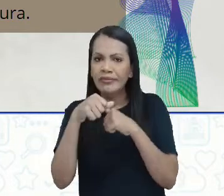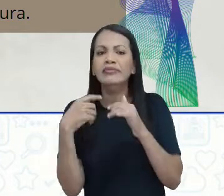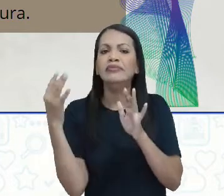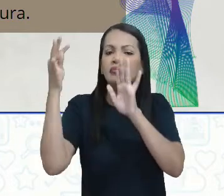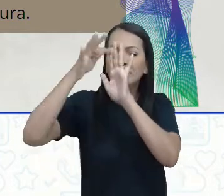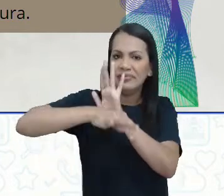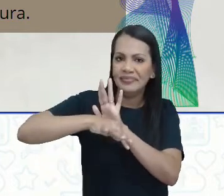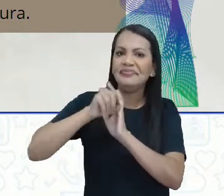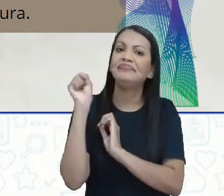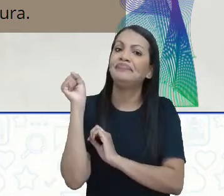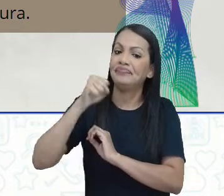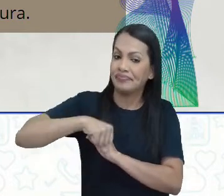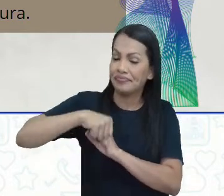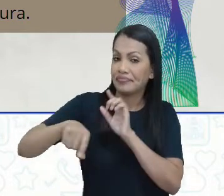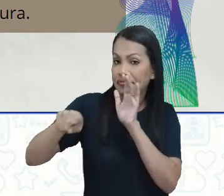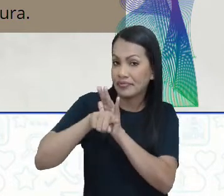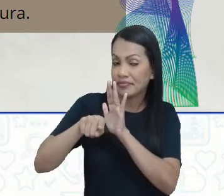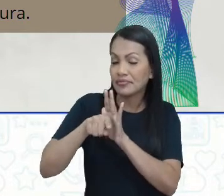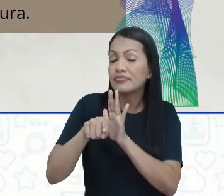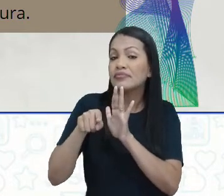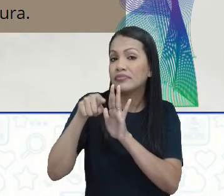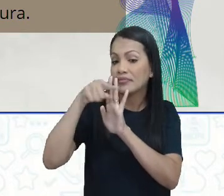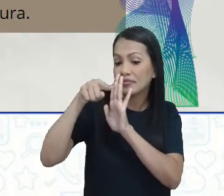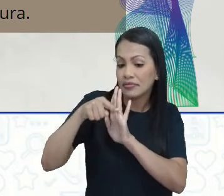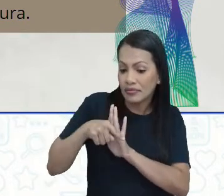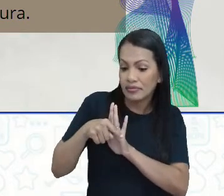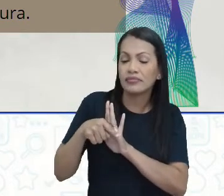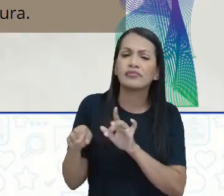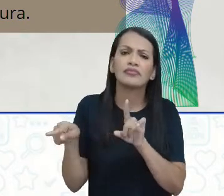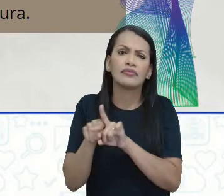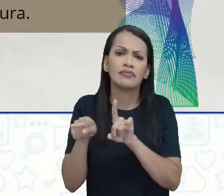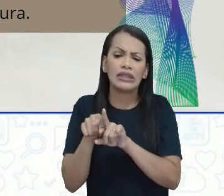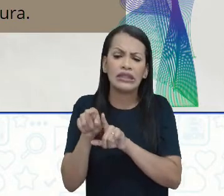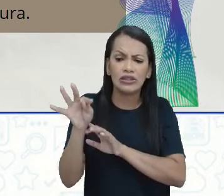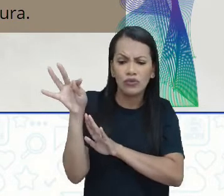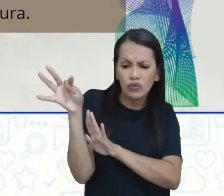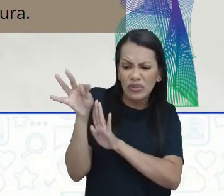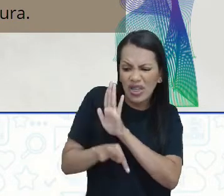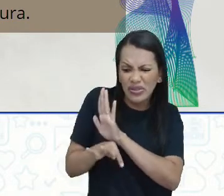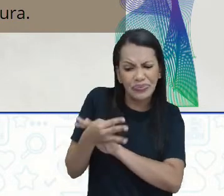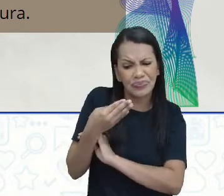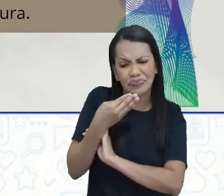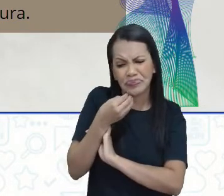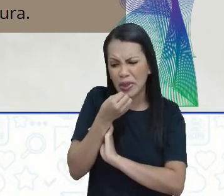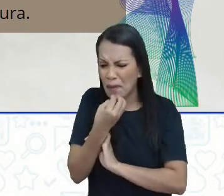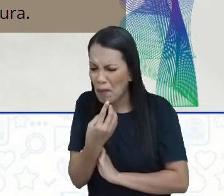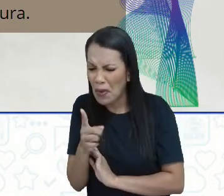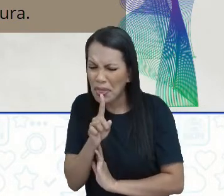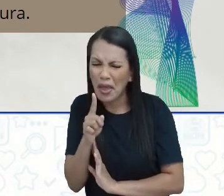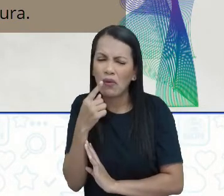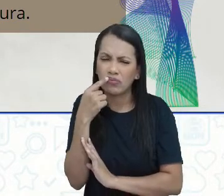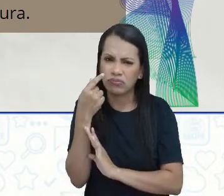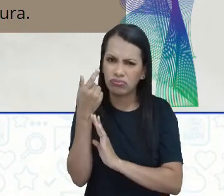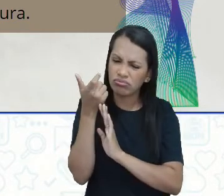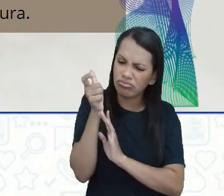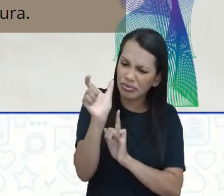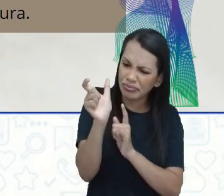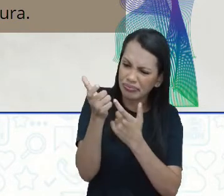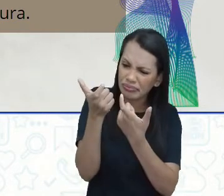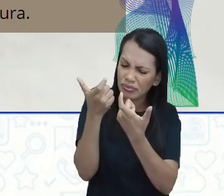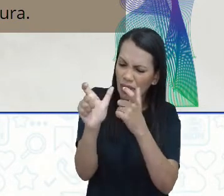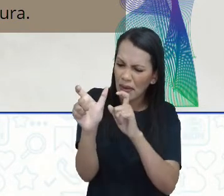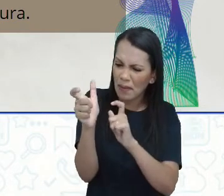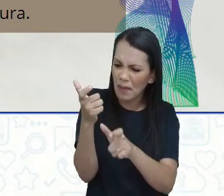texto é assim também. Então, quando a gente está produzindo, se achou que o texto não ficou bom, volta lá, modifica, seja a